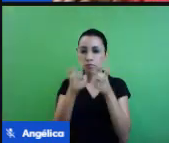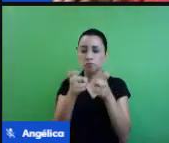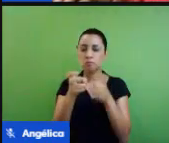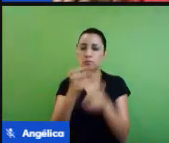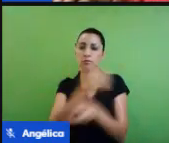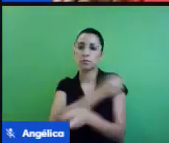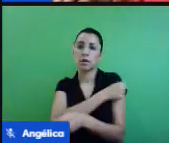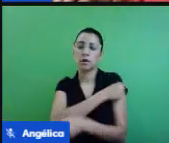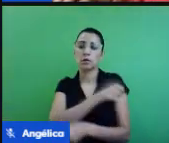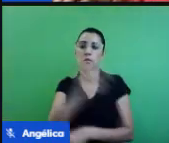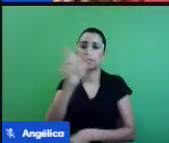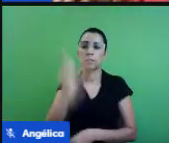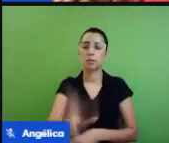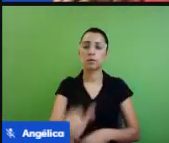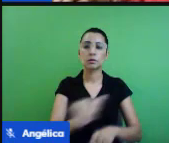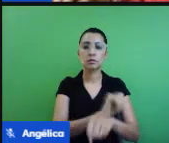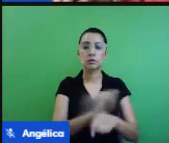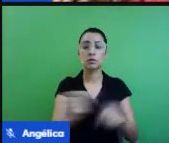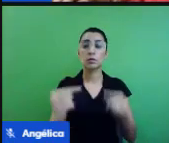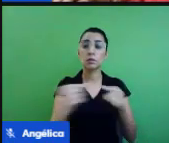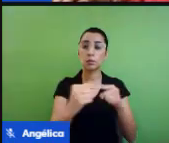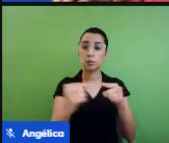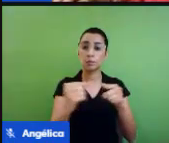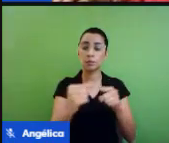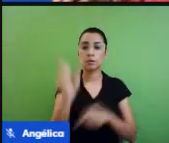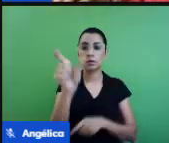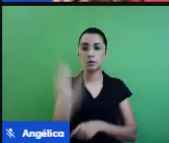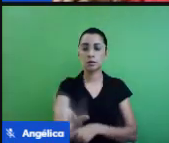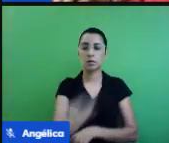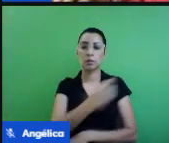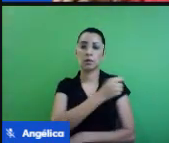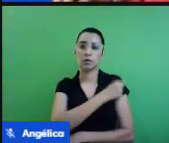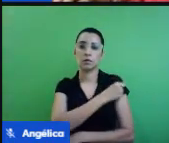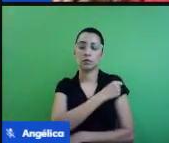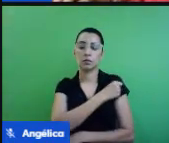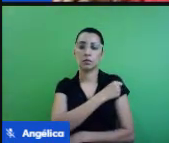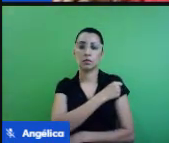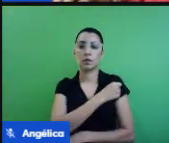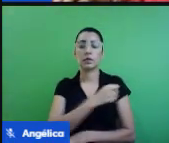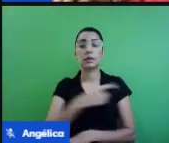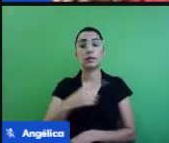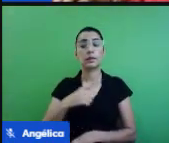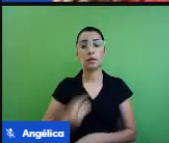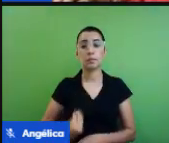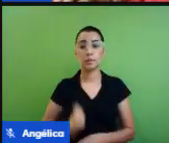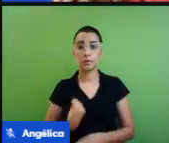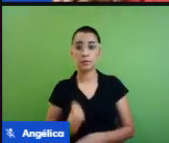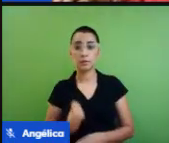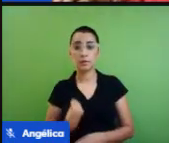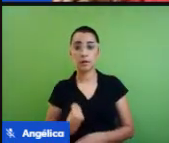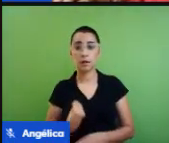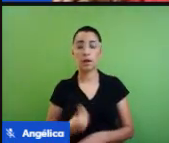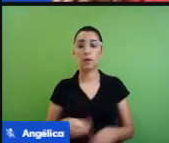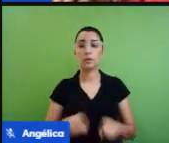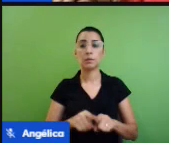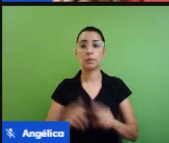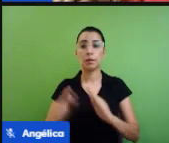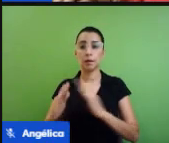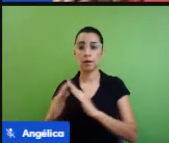das estratégias didáticas para aquele aluno presencial escalonado e para o aluno não